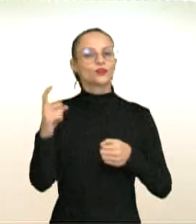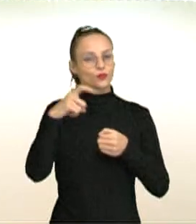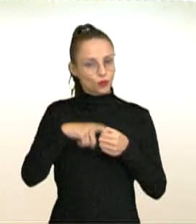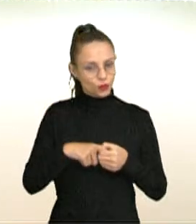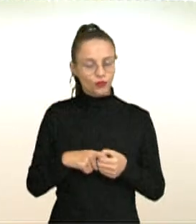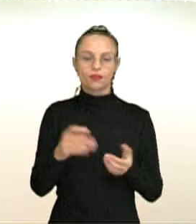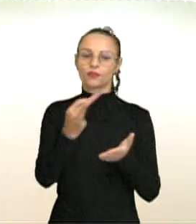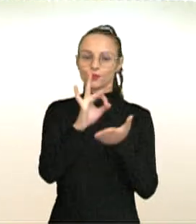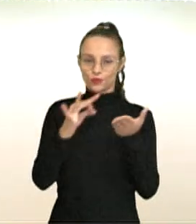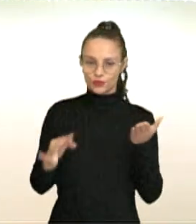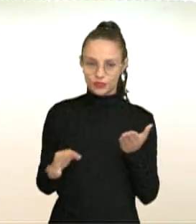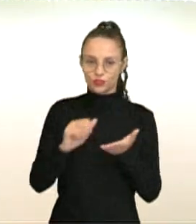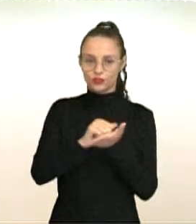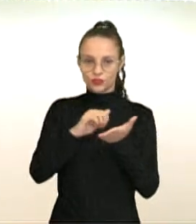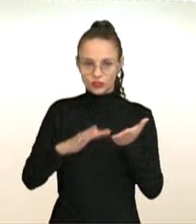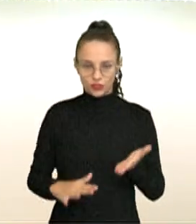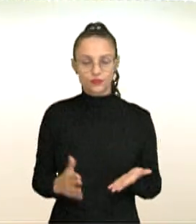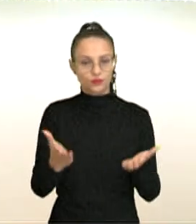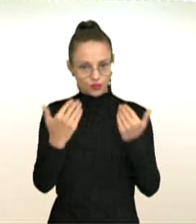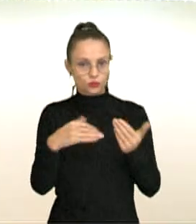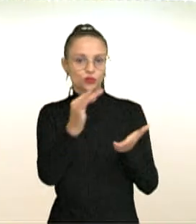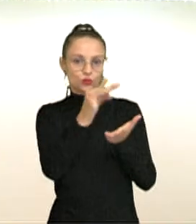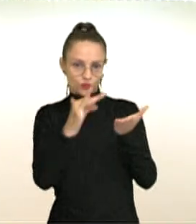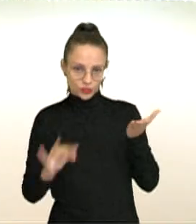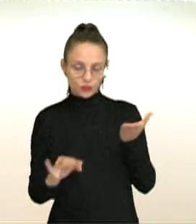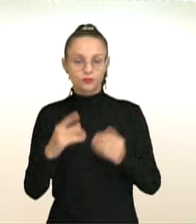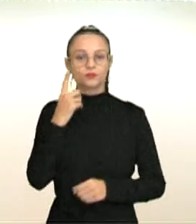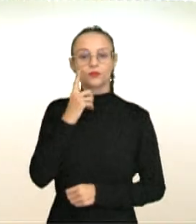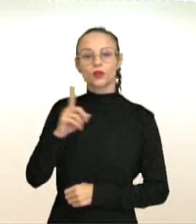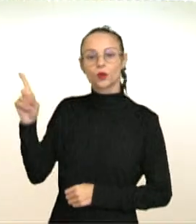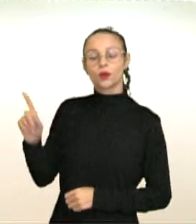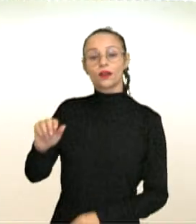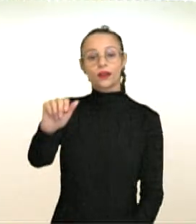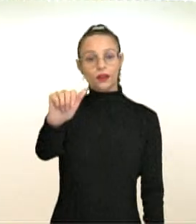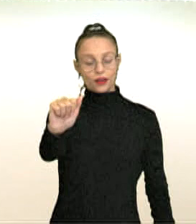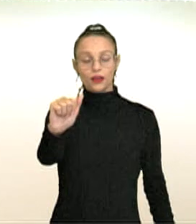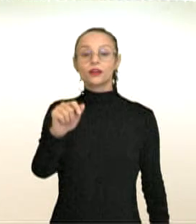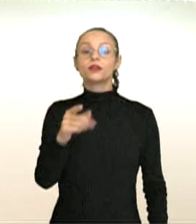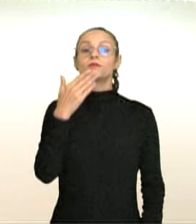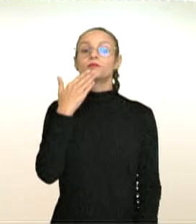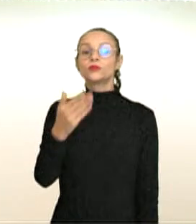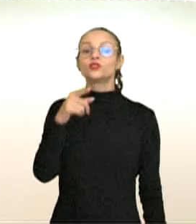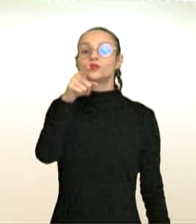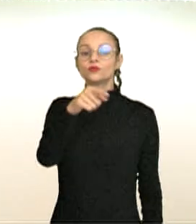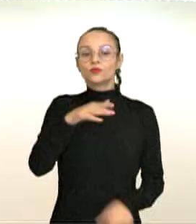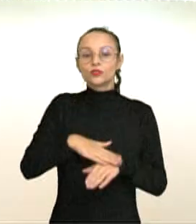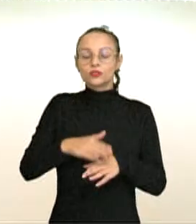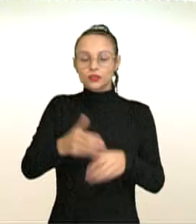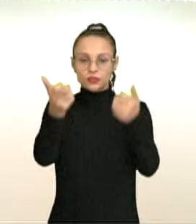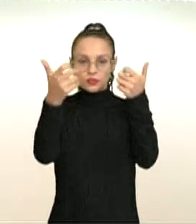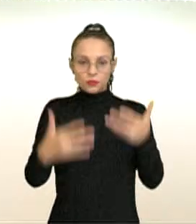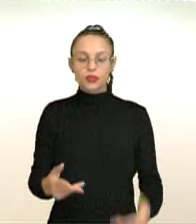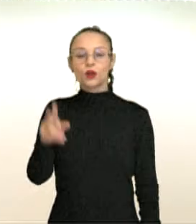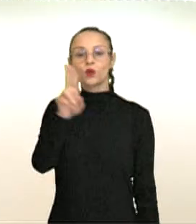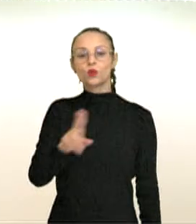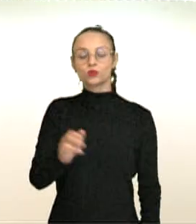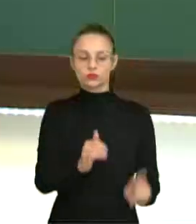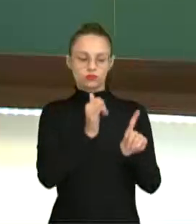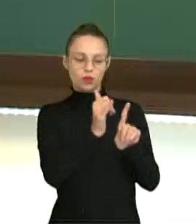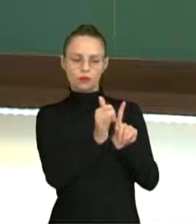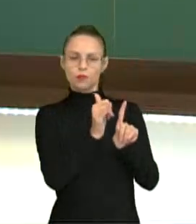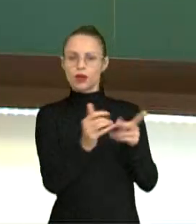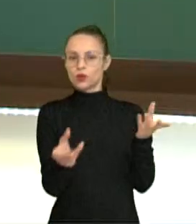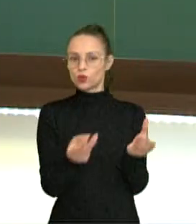voltei gabaritar contigo atividades. Vamos conferir? Na letra A, eu te pedi para você explicar o uso do discurso